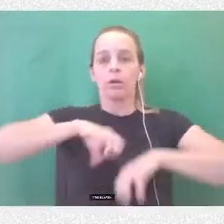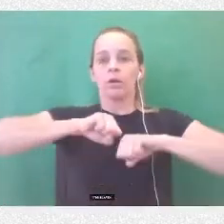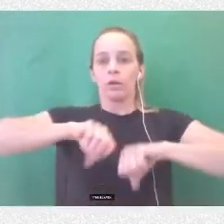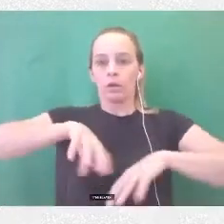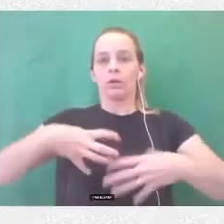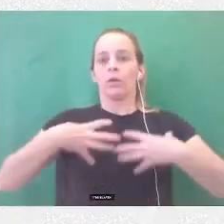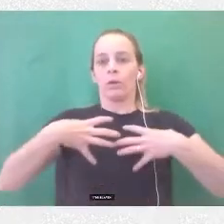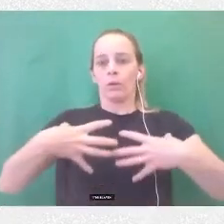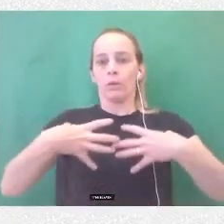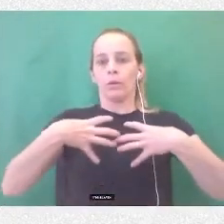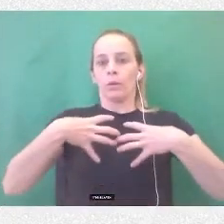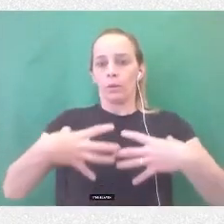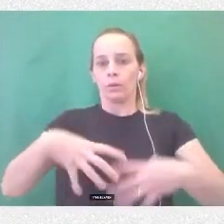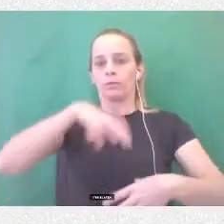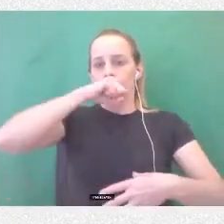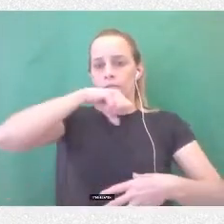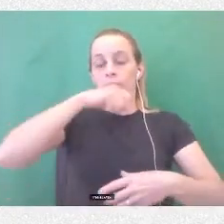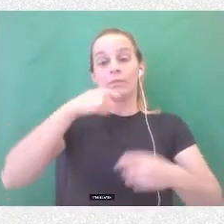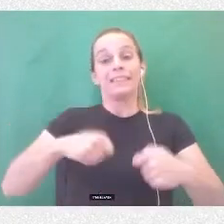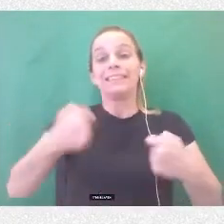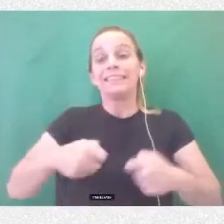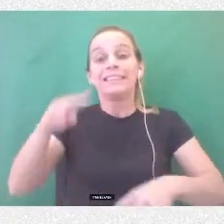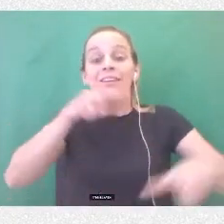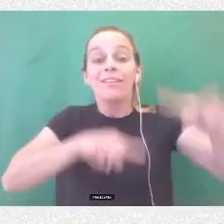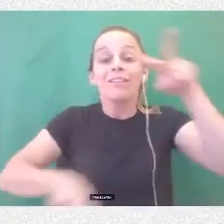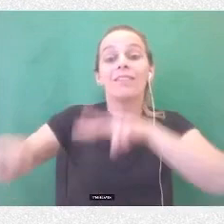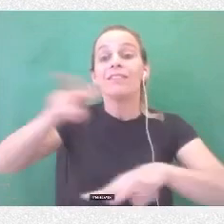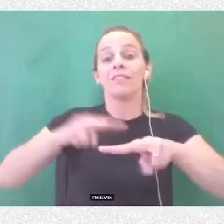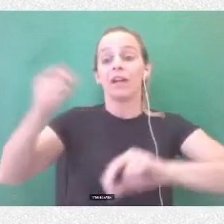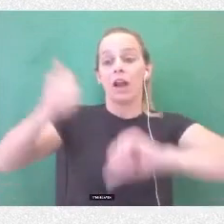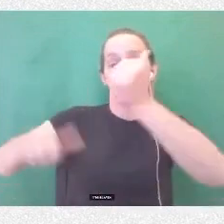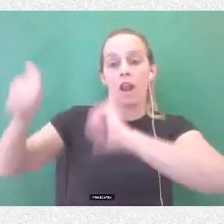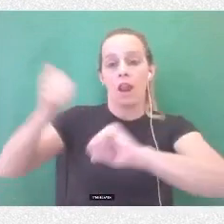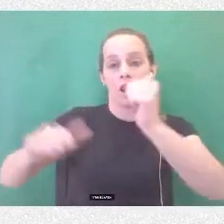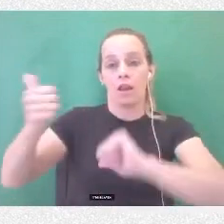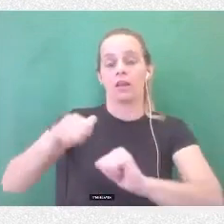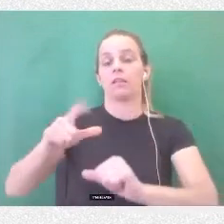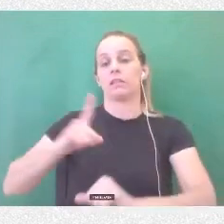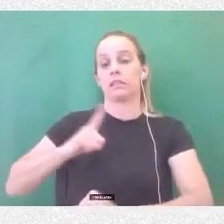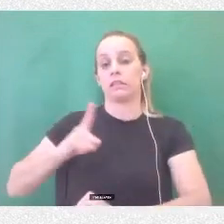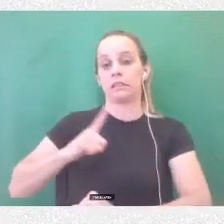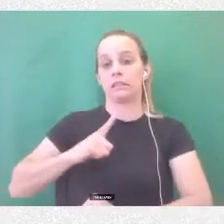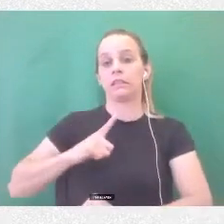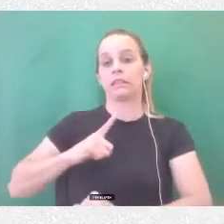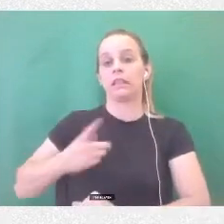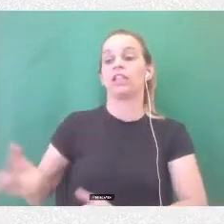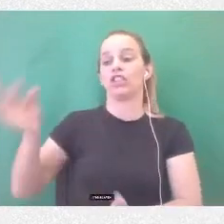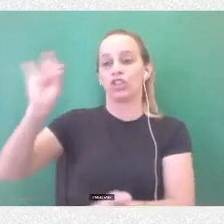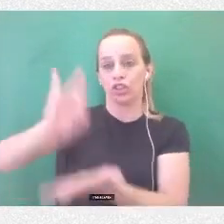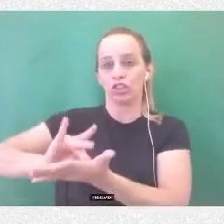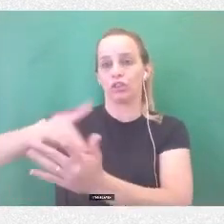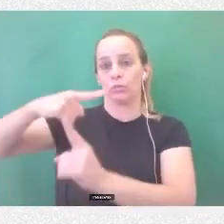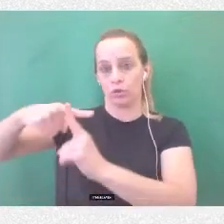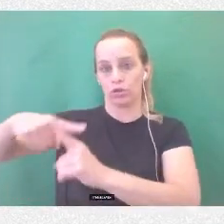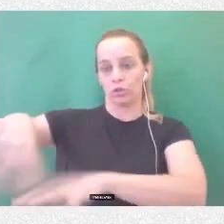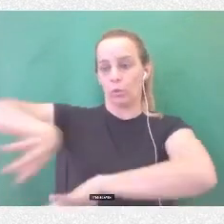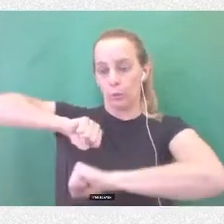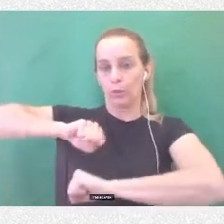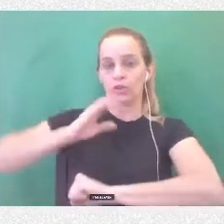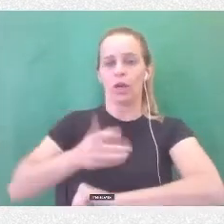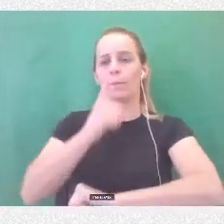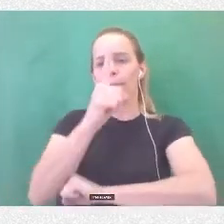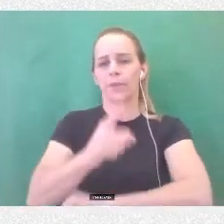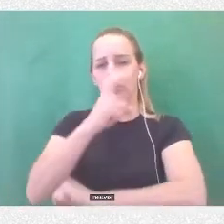do segmento dos casos. Então, somente aquelas pessoas com casos confirmados de COVID, que são aquele, em torno de